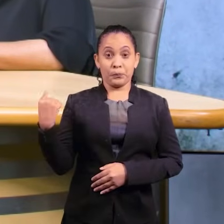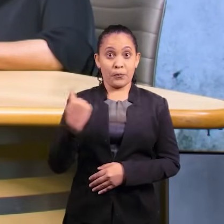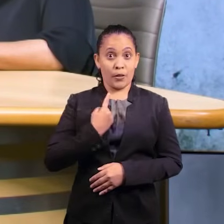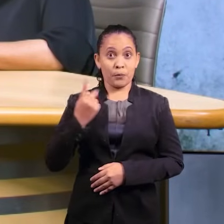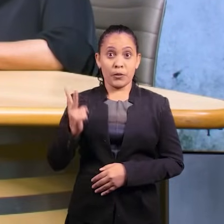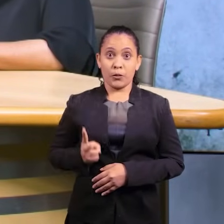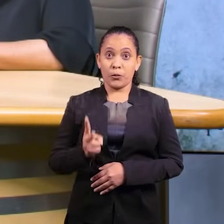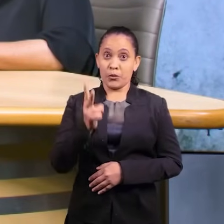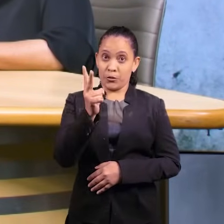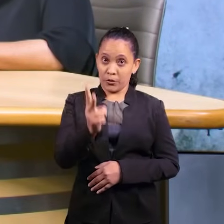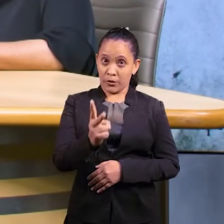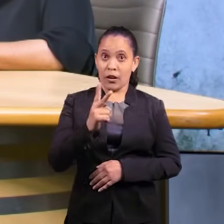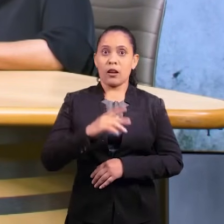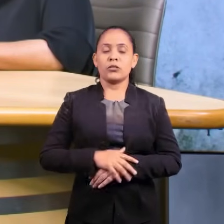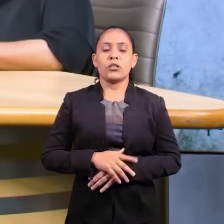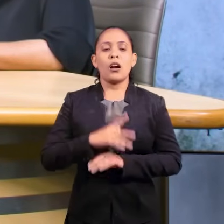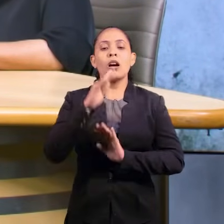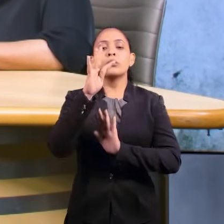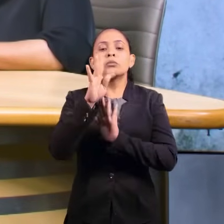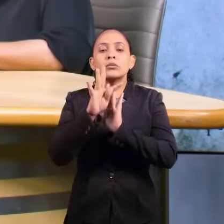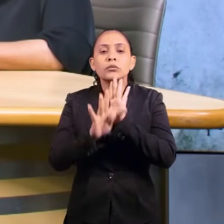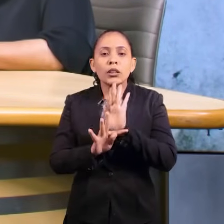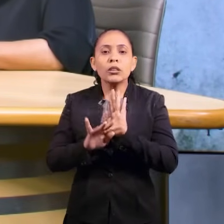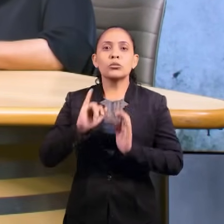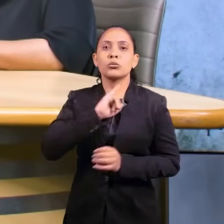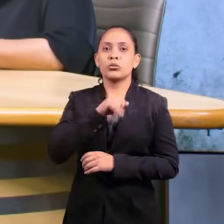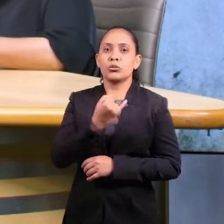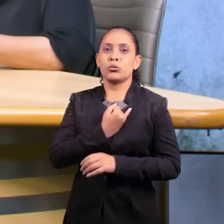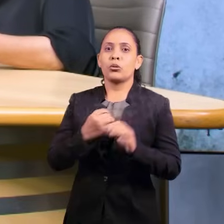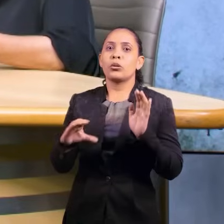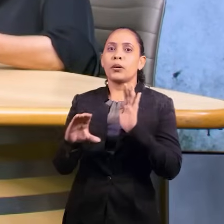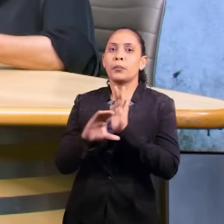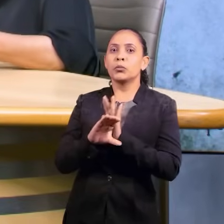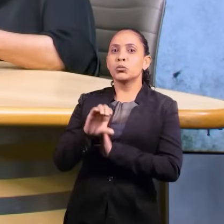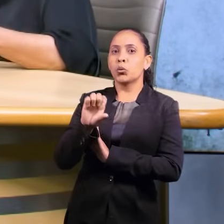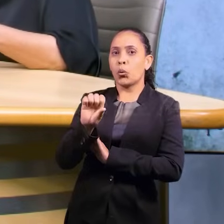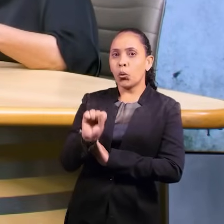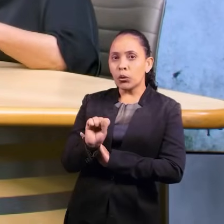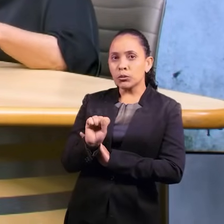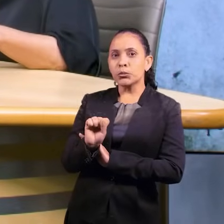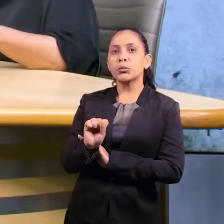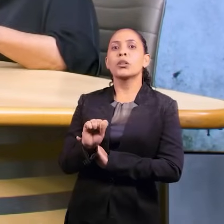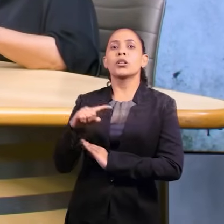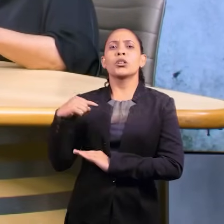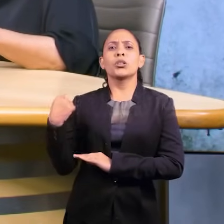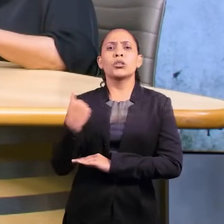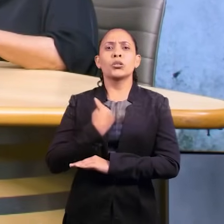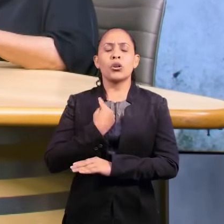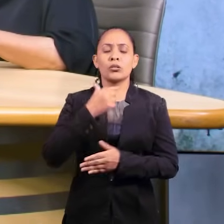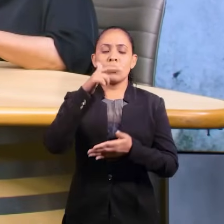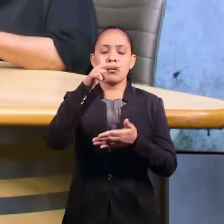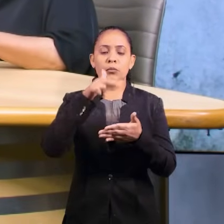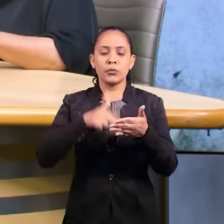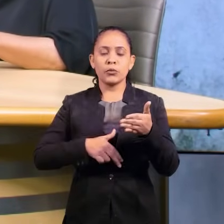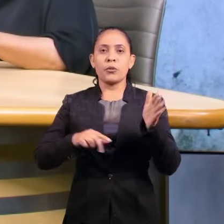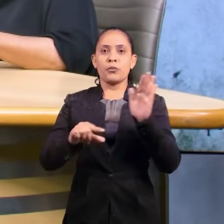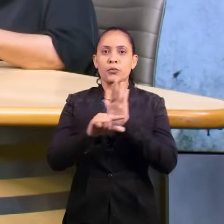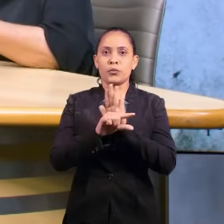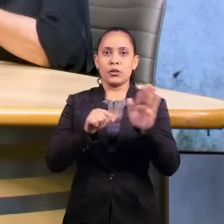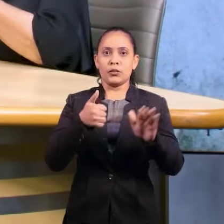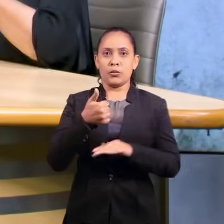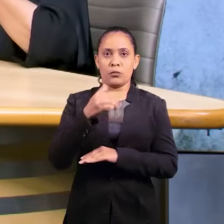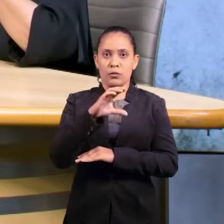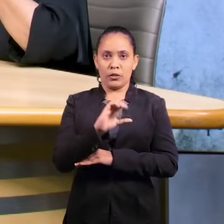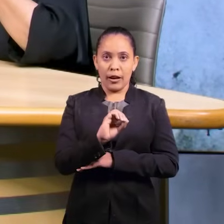dar continuidade ao texto de João, no capítulo 8, e nós vamos ler o versículo 10